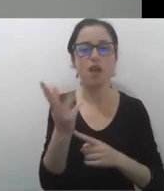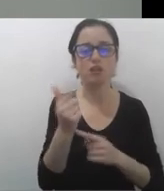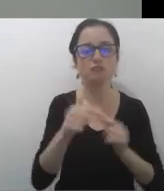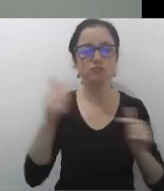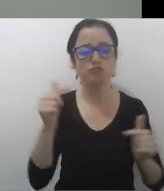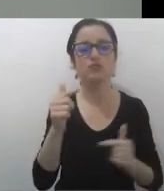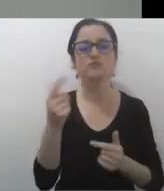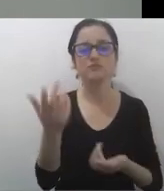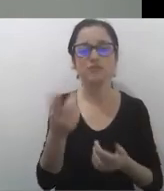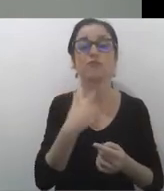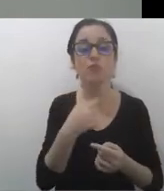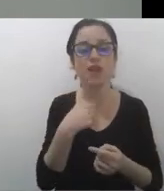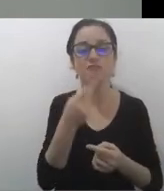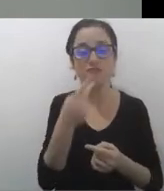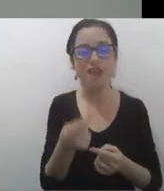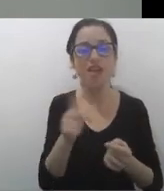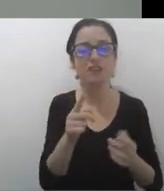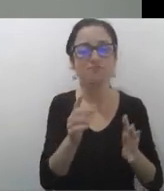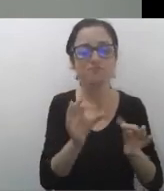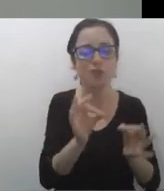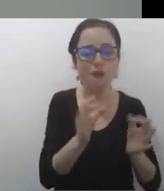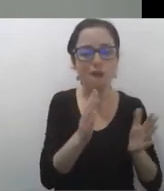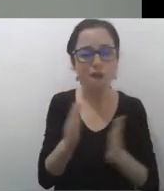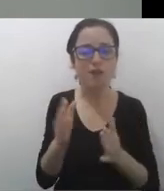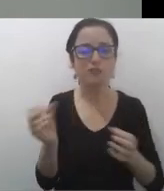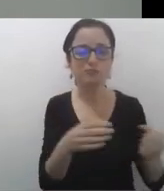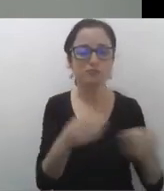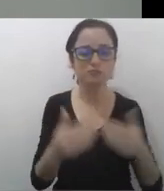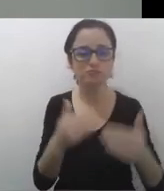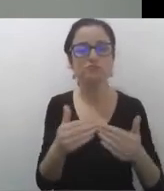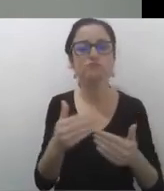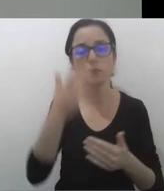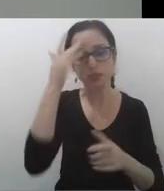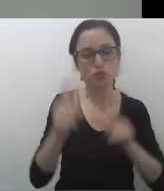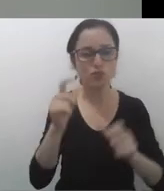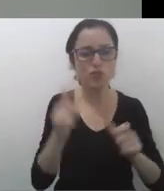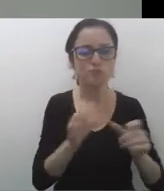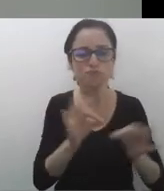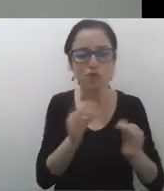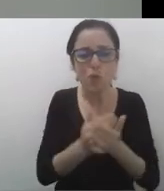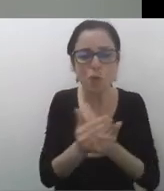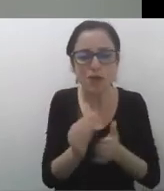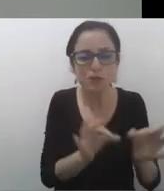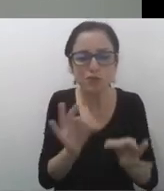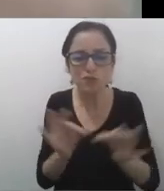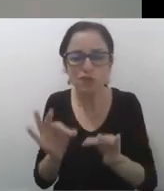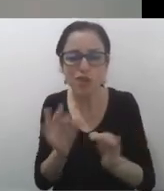arte concreta. Então, a vontade de ordem, de modernização das pessoas envolvidas